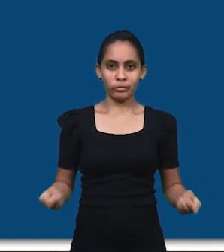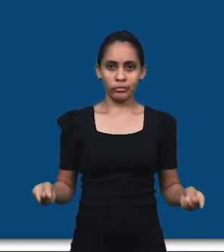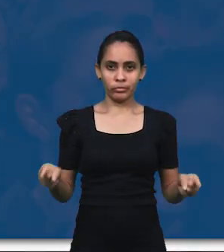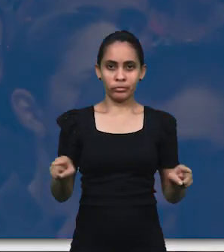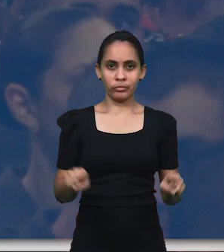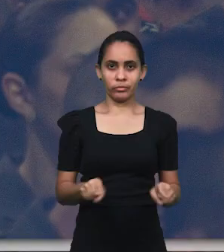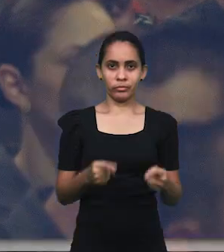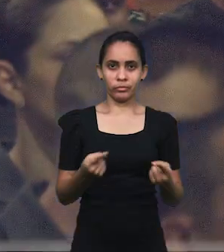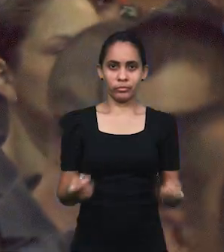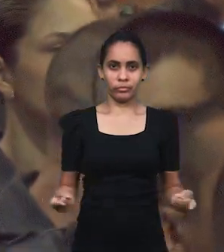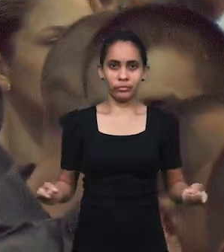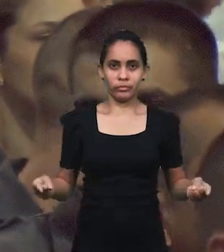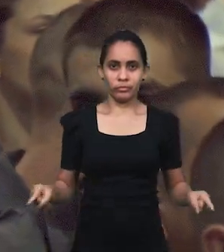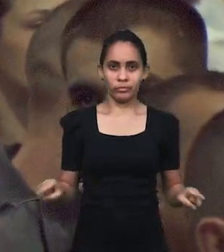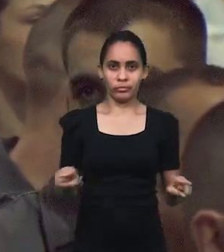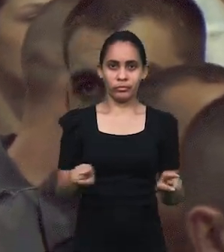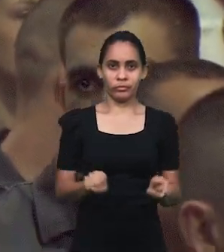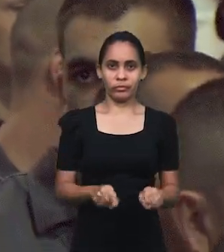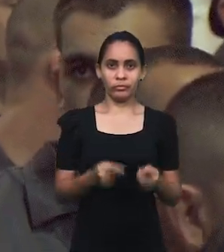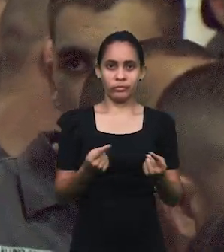Salvador. Glória a Jesus.